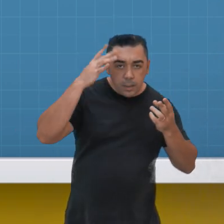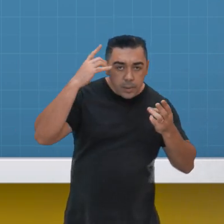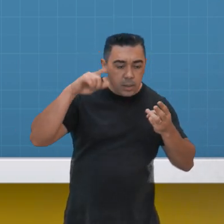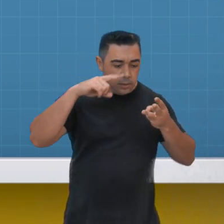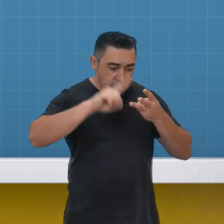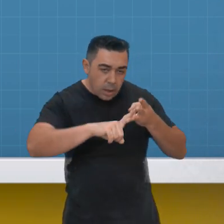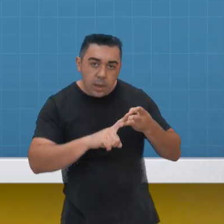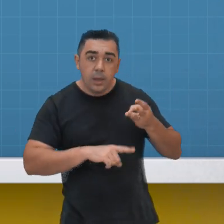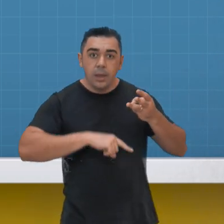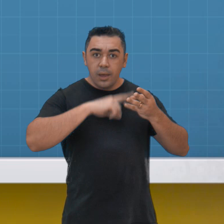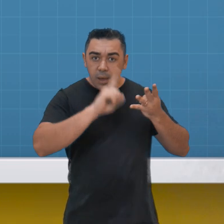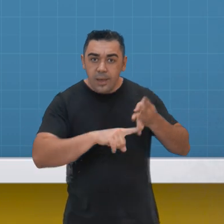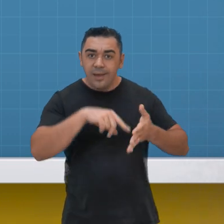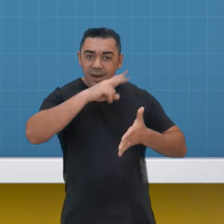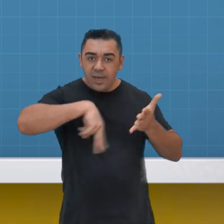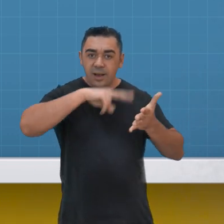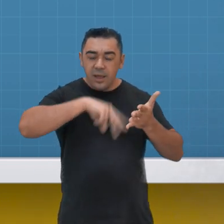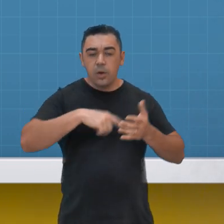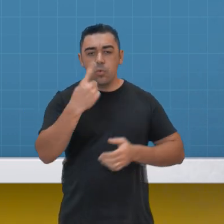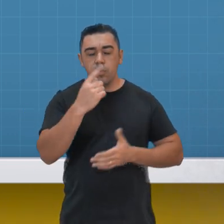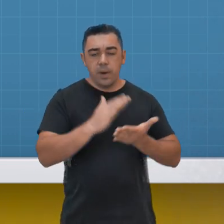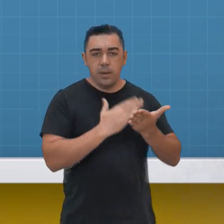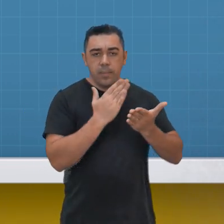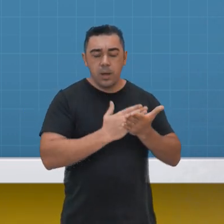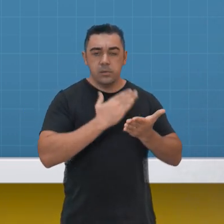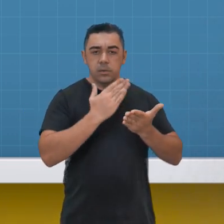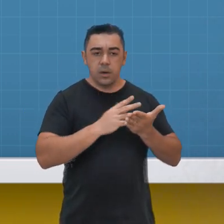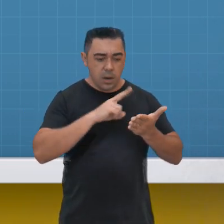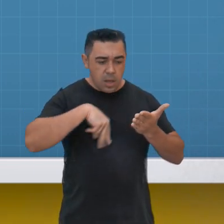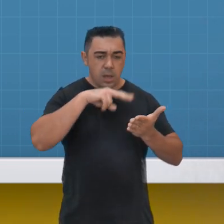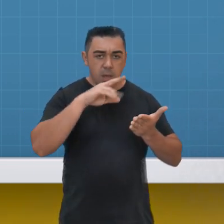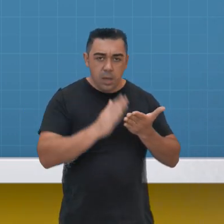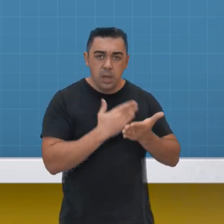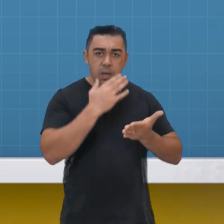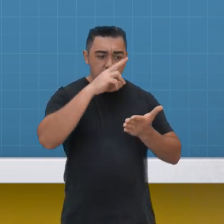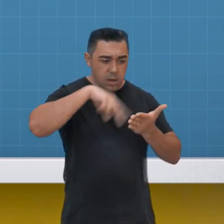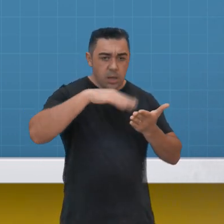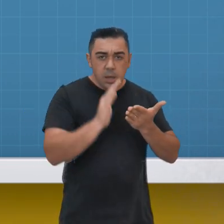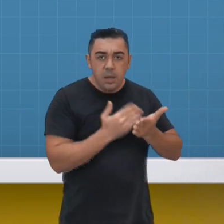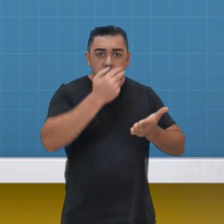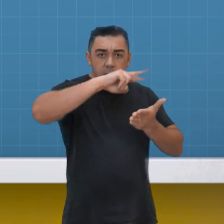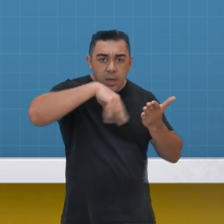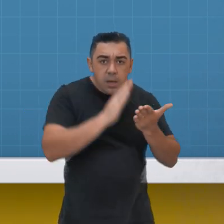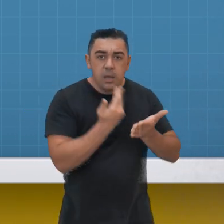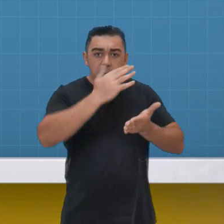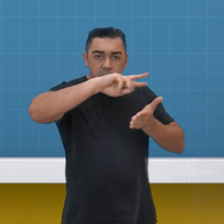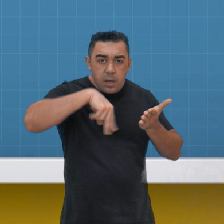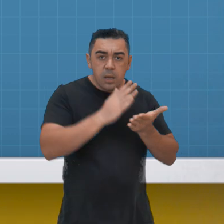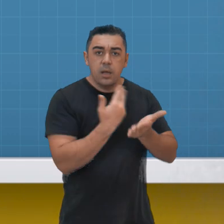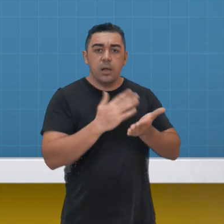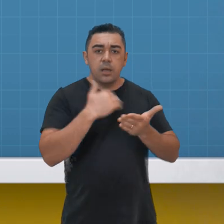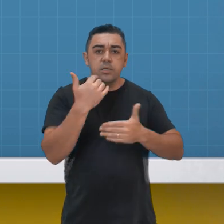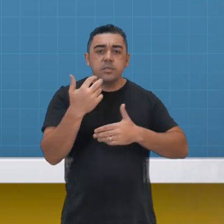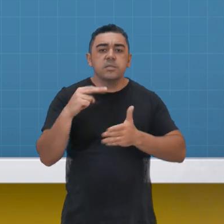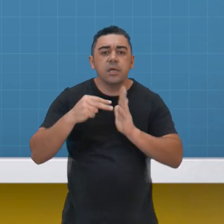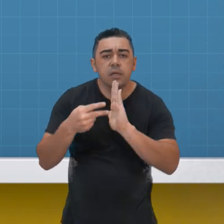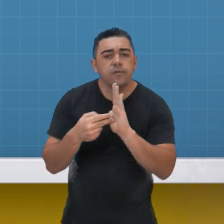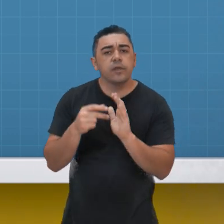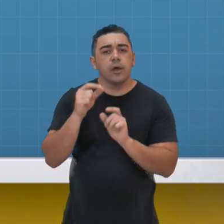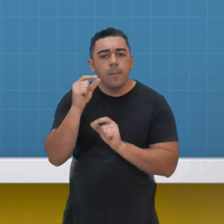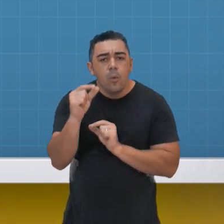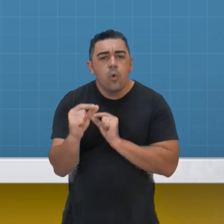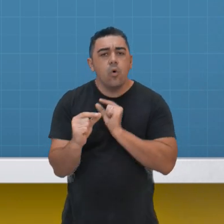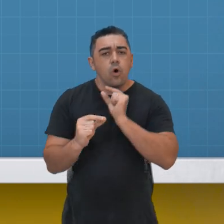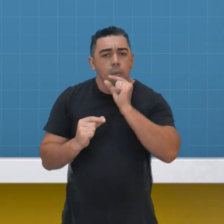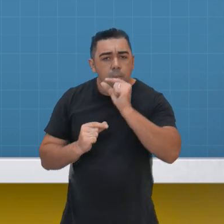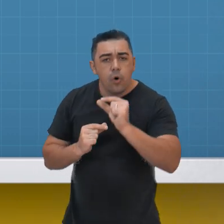3, já são 3. Leu a primeira página hoje, amanhã você lê mais uma, já são 2 do seu livro. Lê mais uma, já são